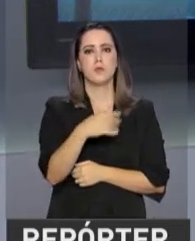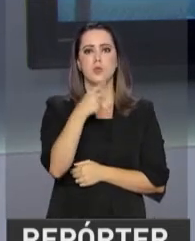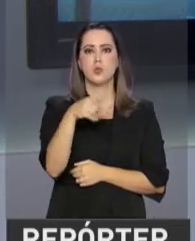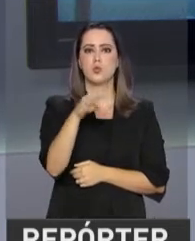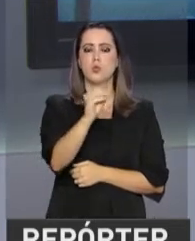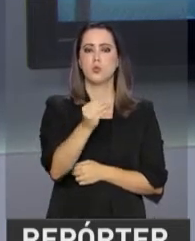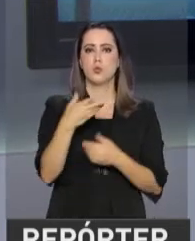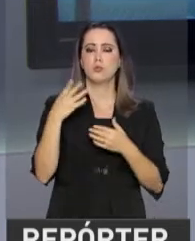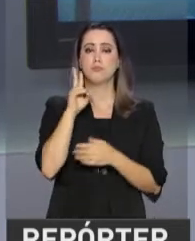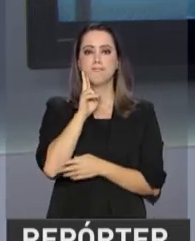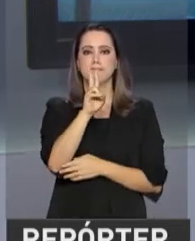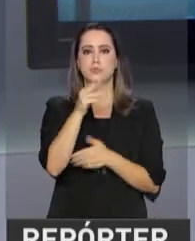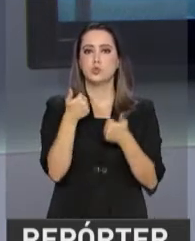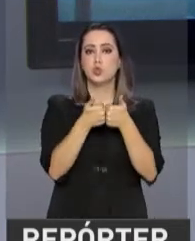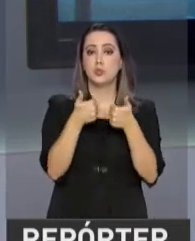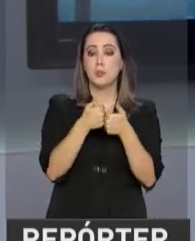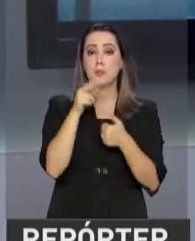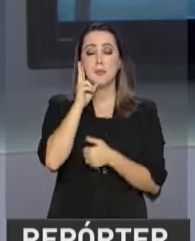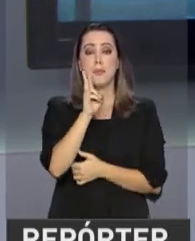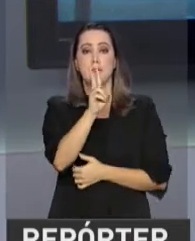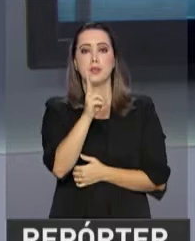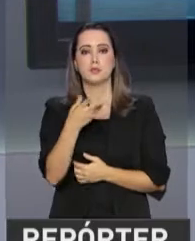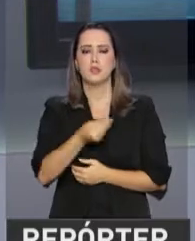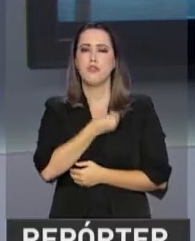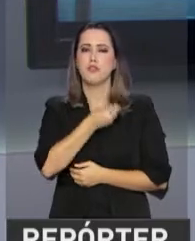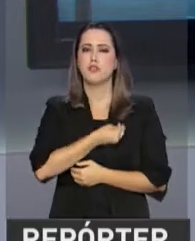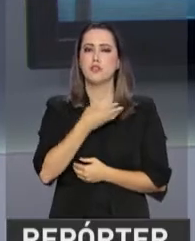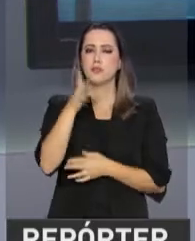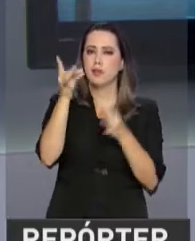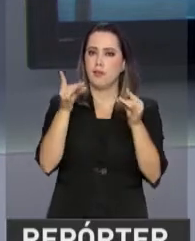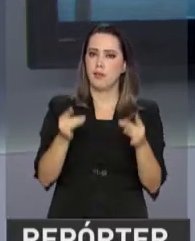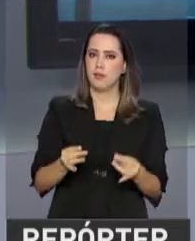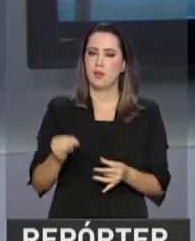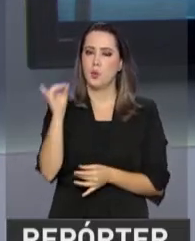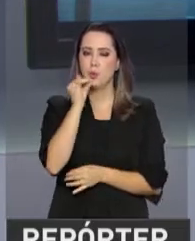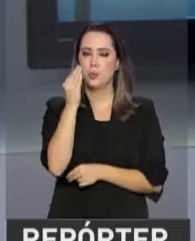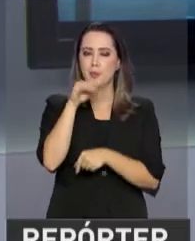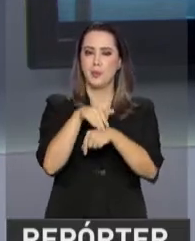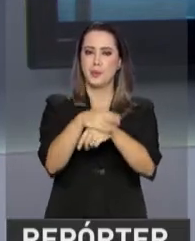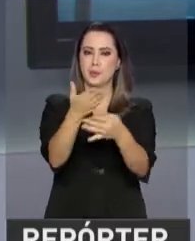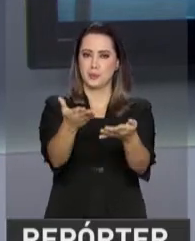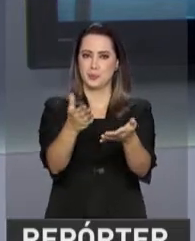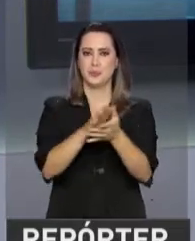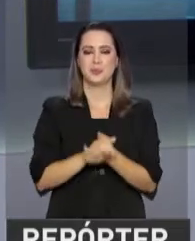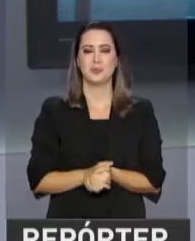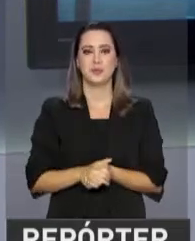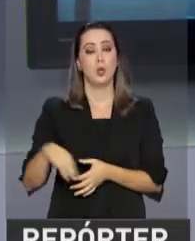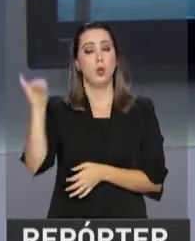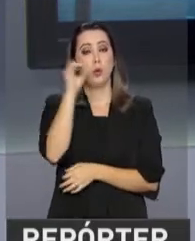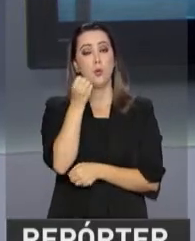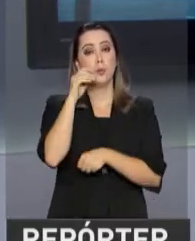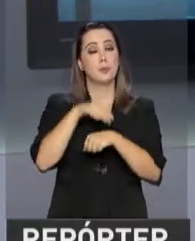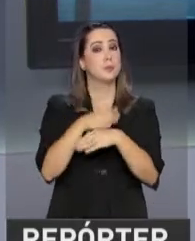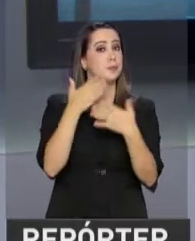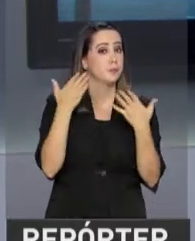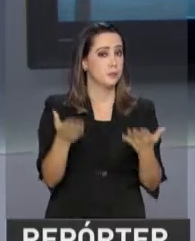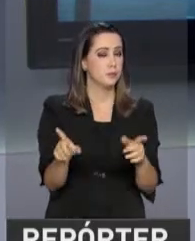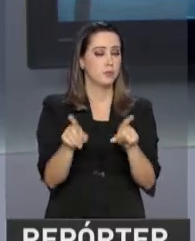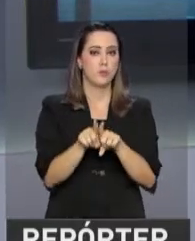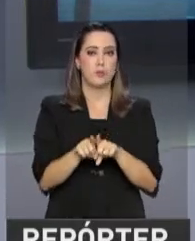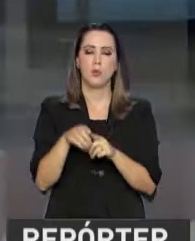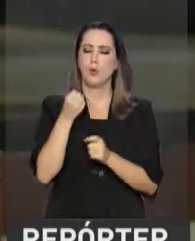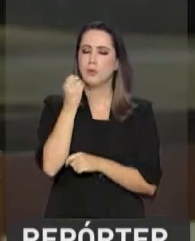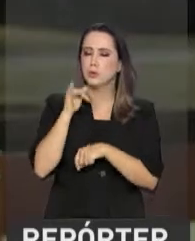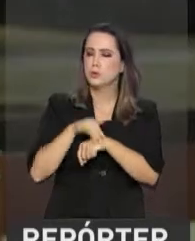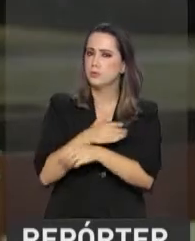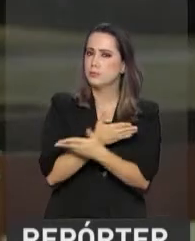premiação e tem mais detalhes ao vivo sobre esse assunto. Olá, João Pedro, boa noite para você. Oi, Roberto. Boa noite para você também. Boa